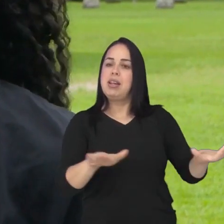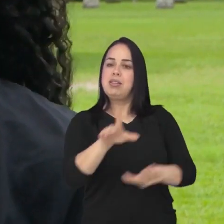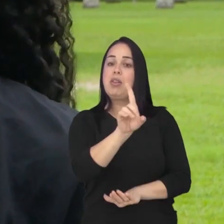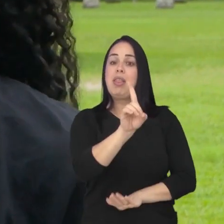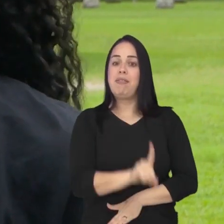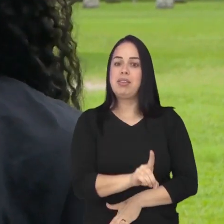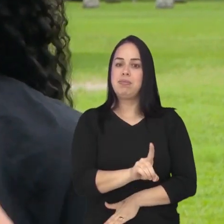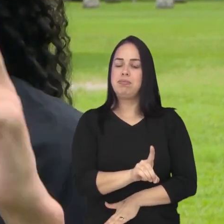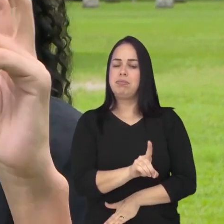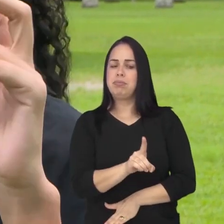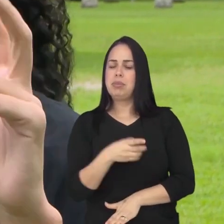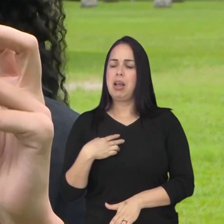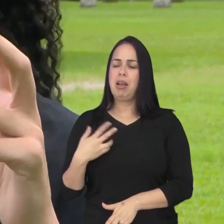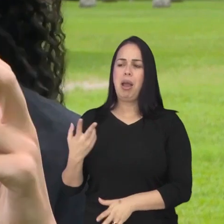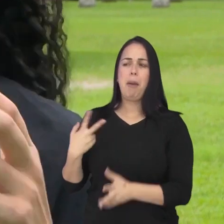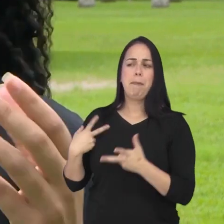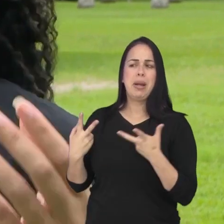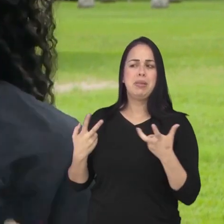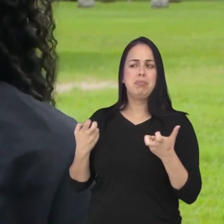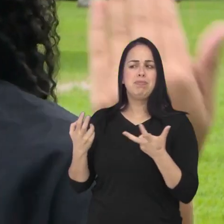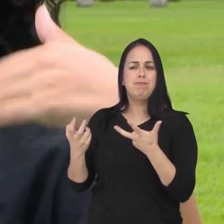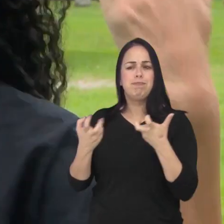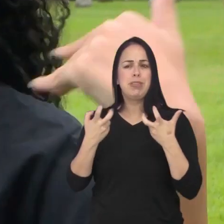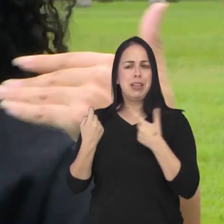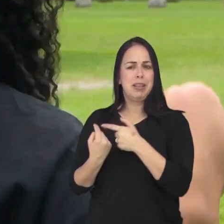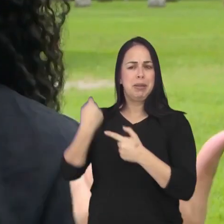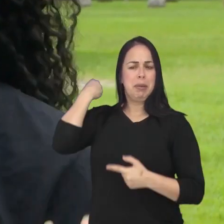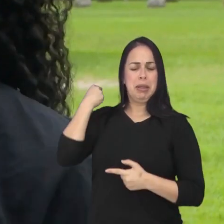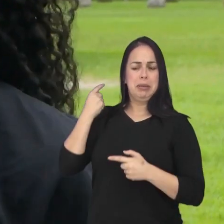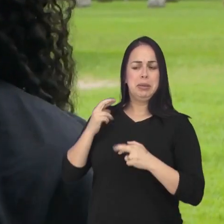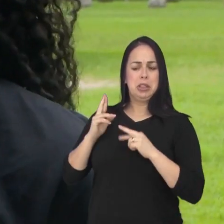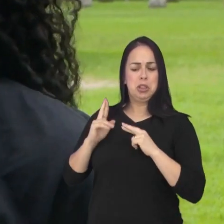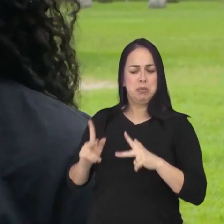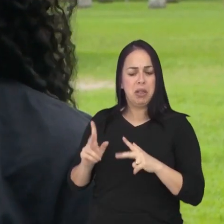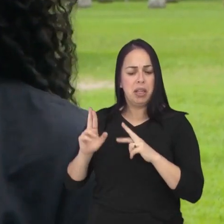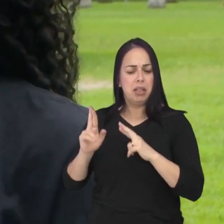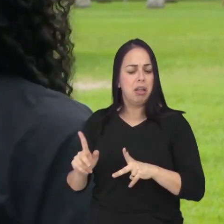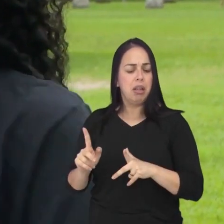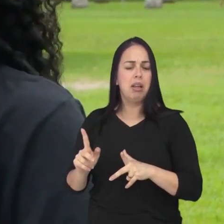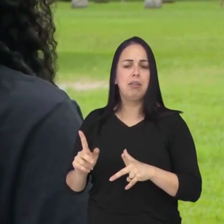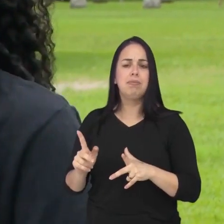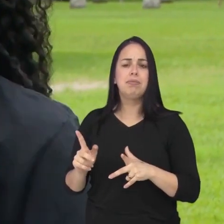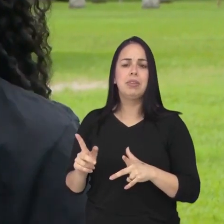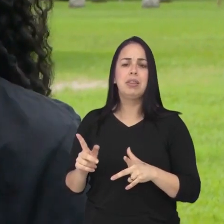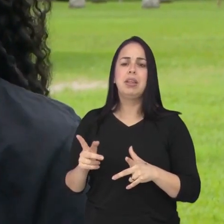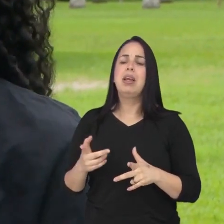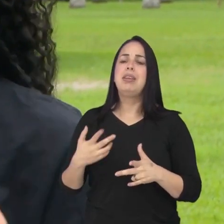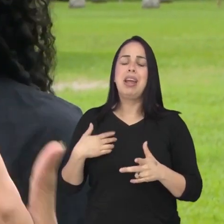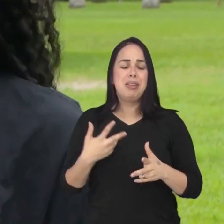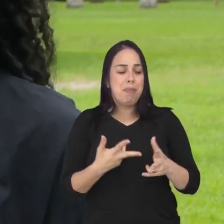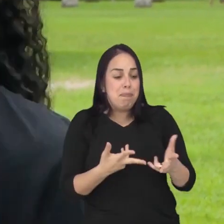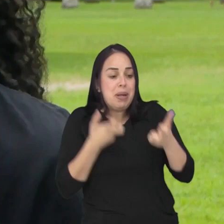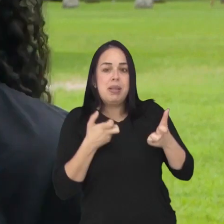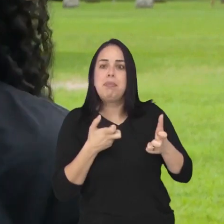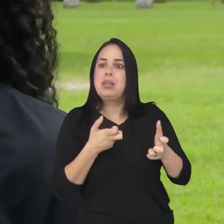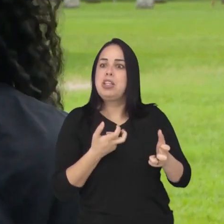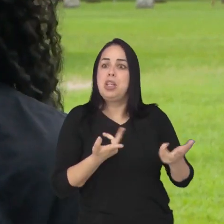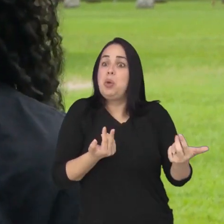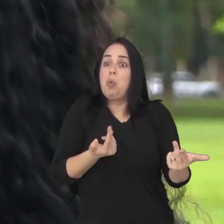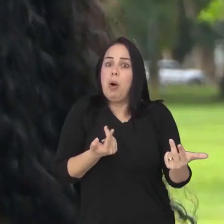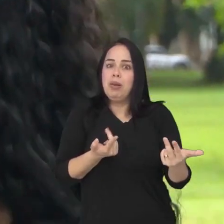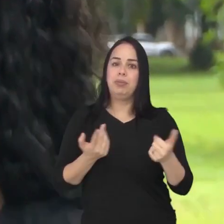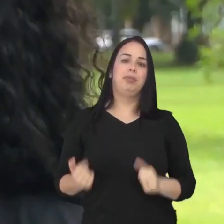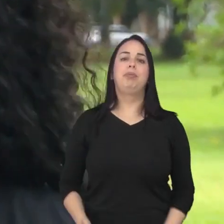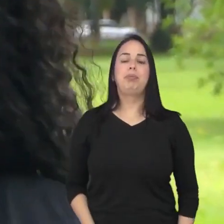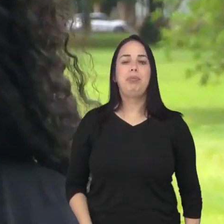deficiência, essas diferenças que eu tinha, né, desde a infância e adolescência passaram a ficar ainda mais fortes, porque eu me reconheci nessas